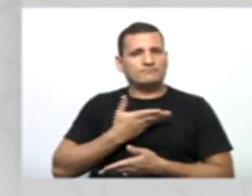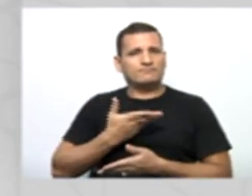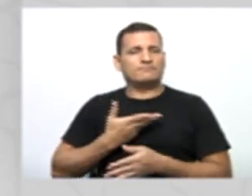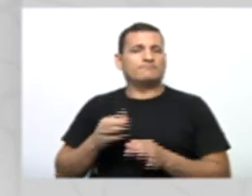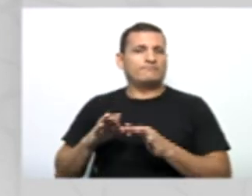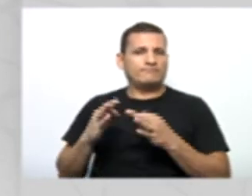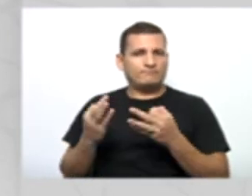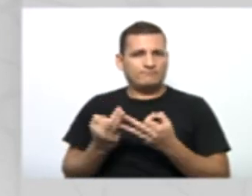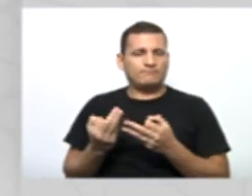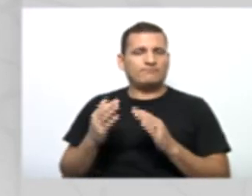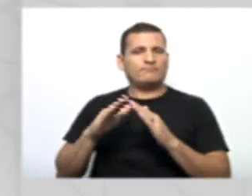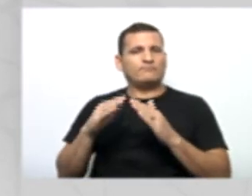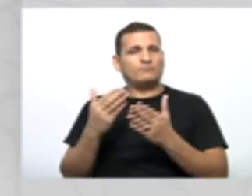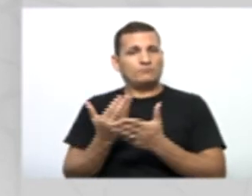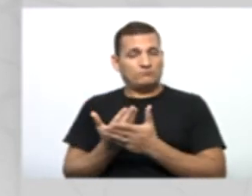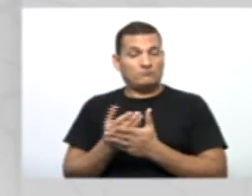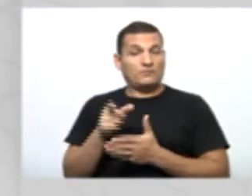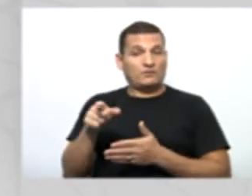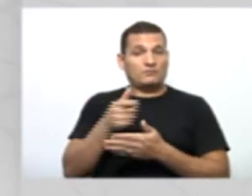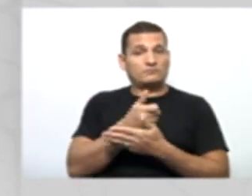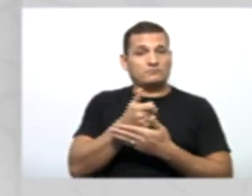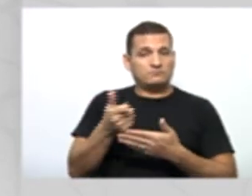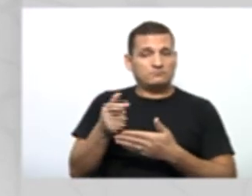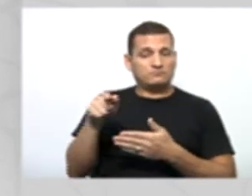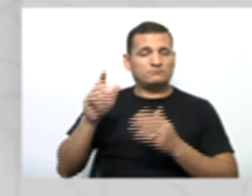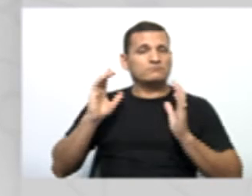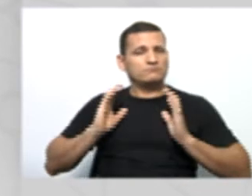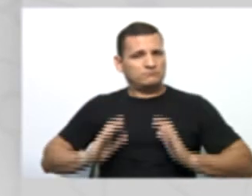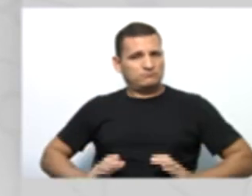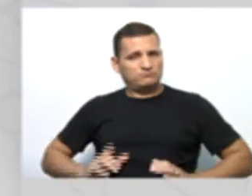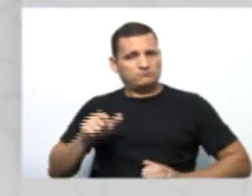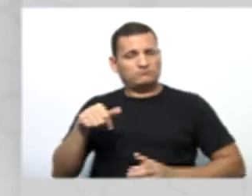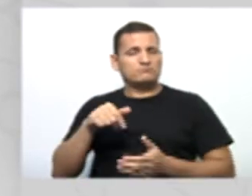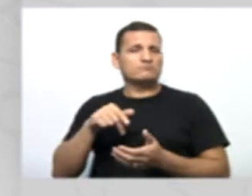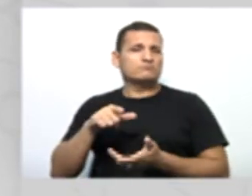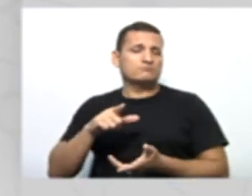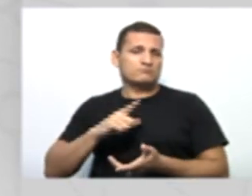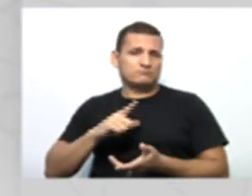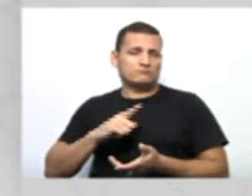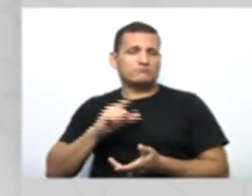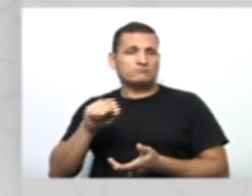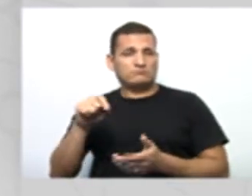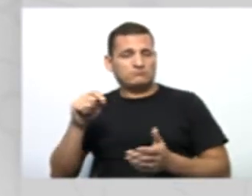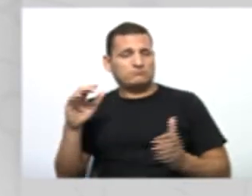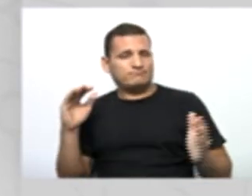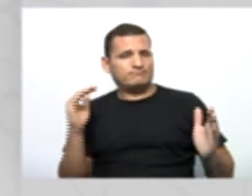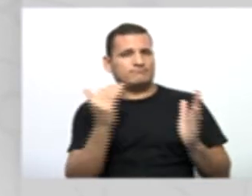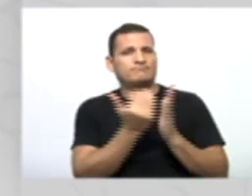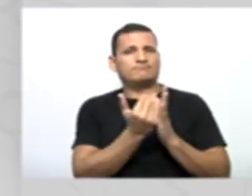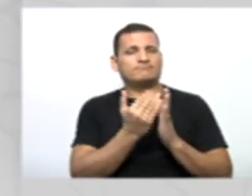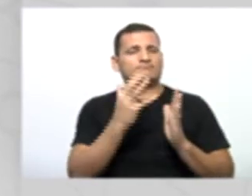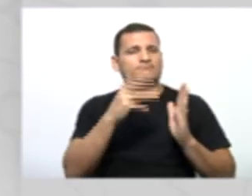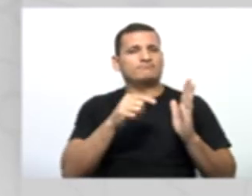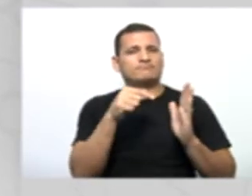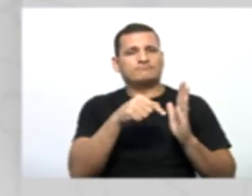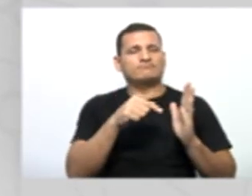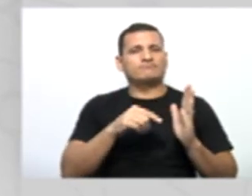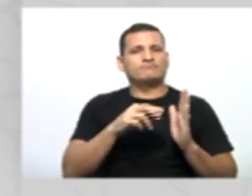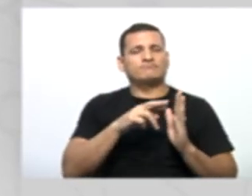família, na escola, essa moral, essa conduta, ela evidentemente está condicionada a todos esses